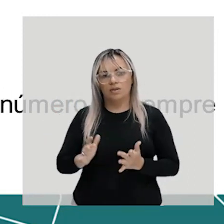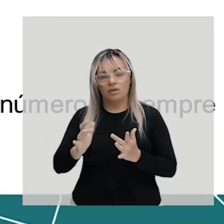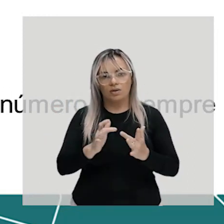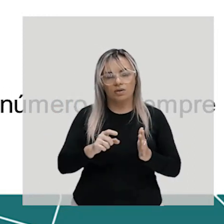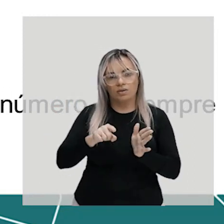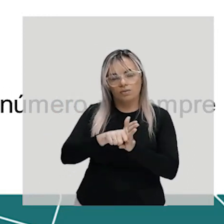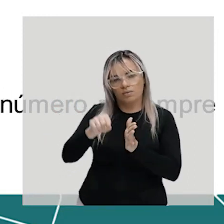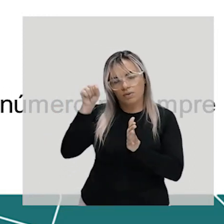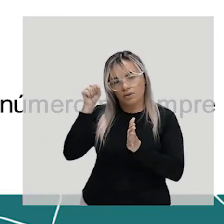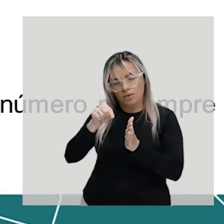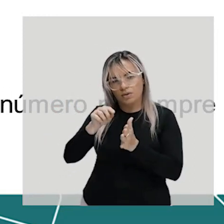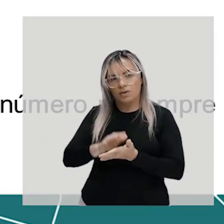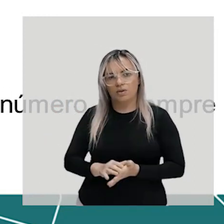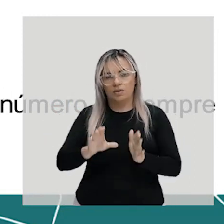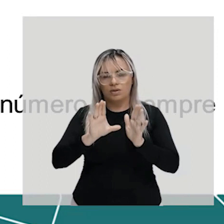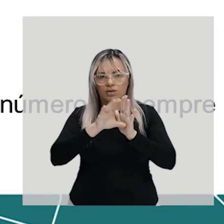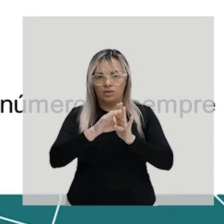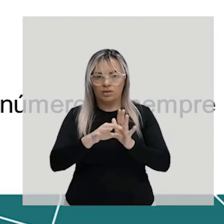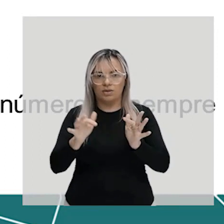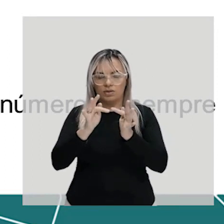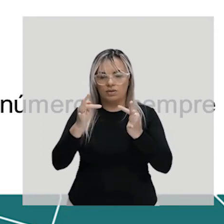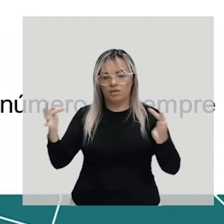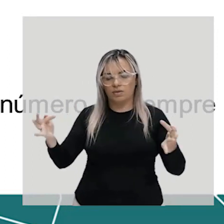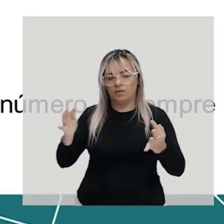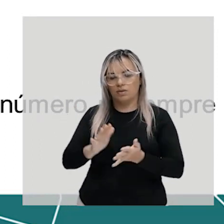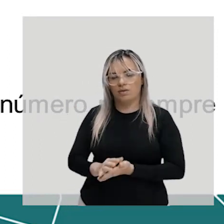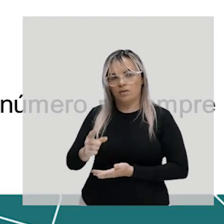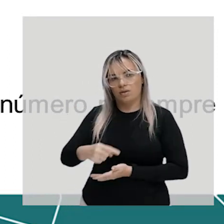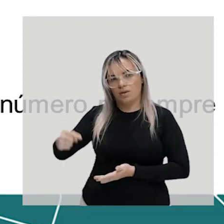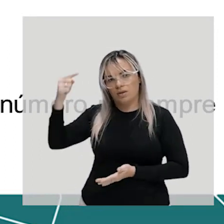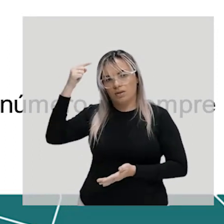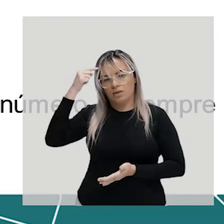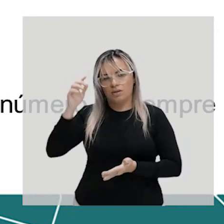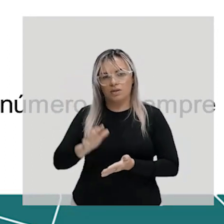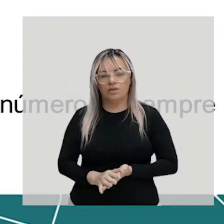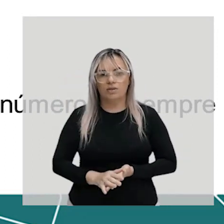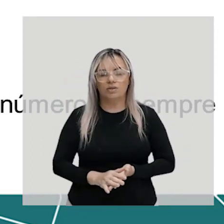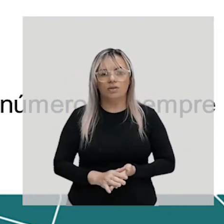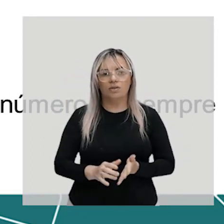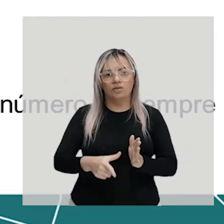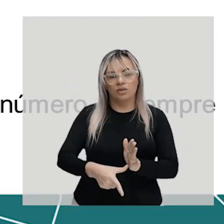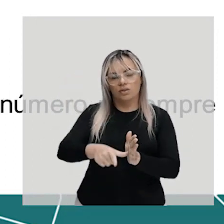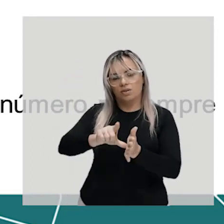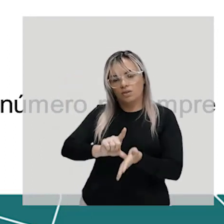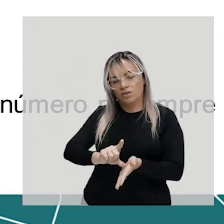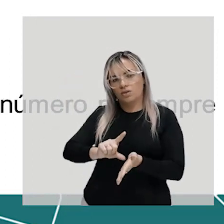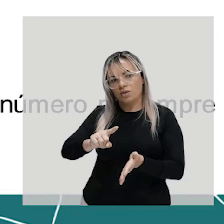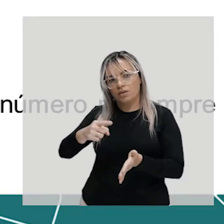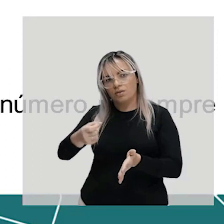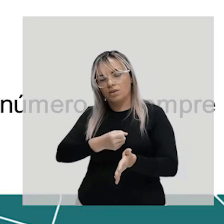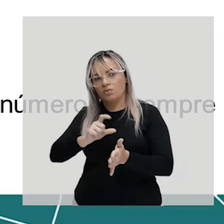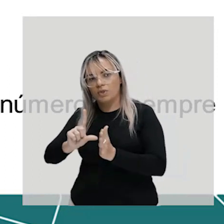esse tipo de questão justamente né o conceito ele foi bem simples ideia de antecessor ideia de sucessor e ideia né